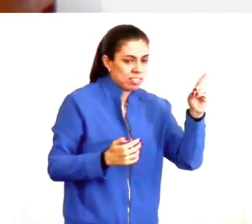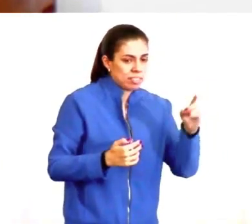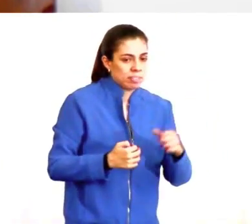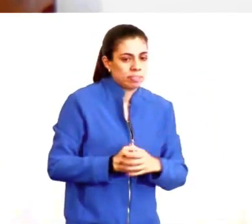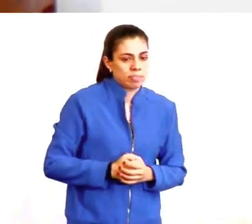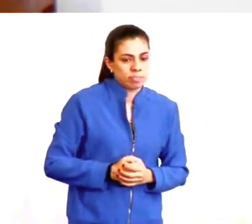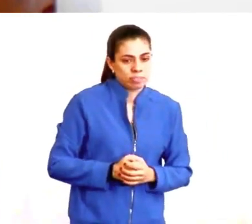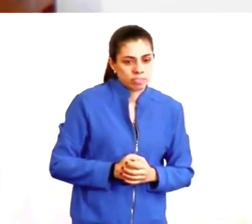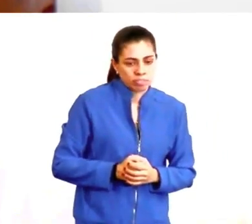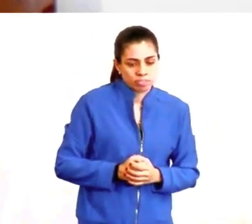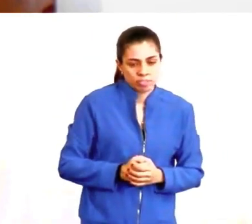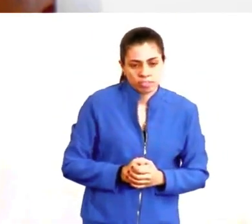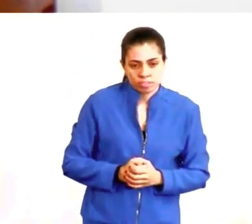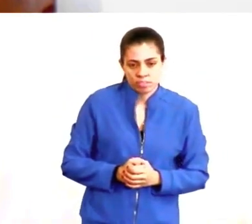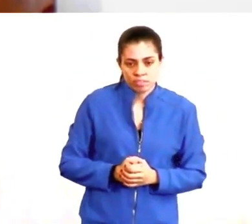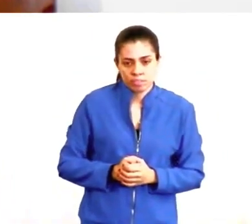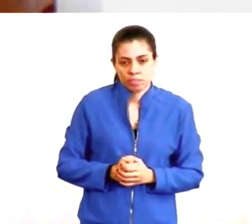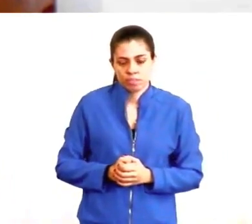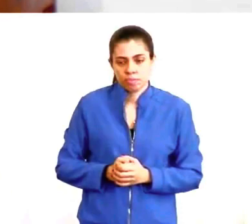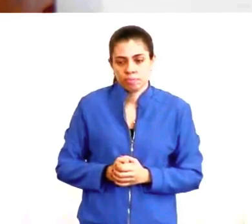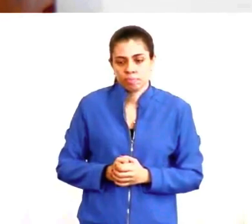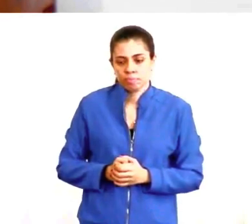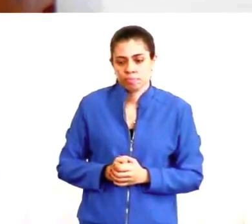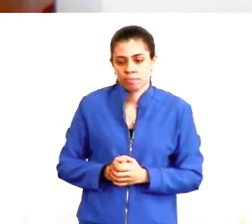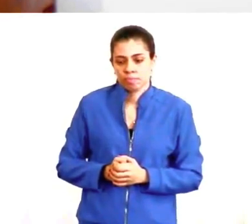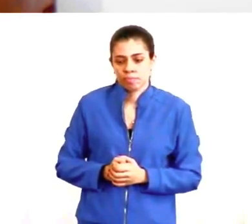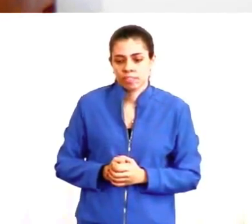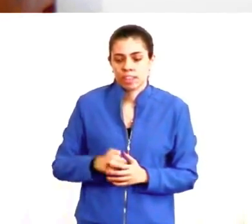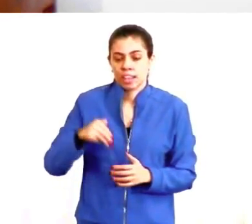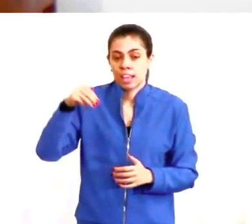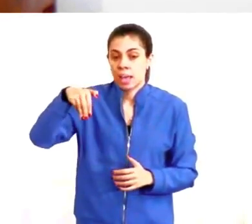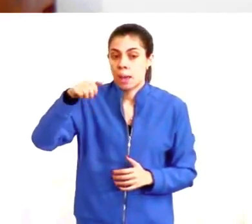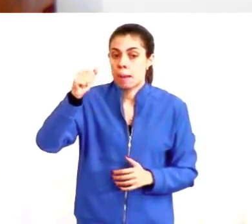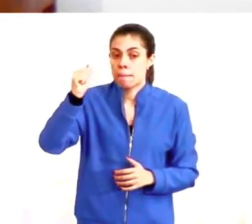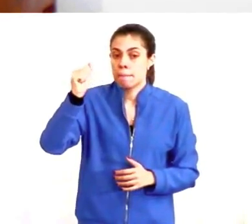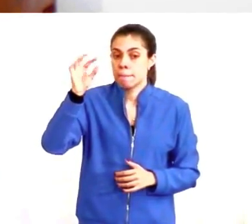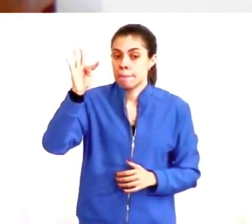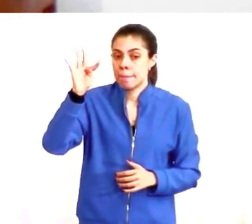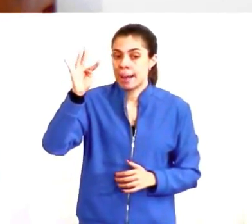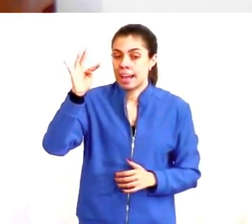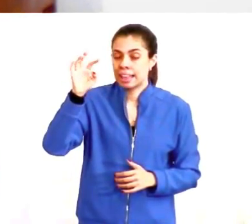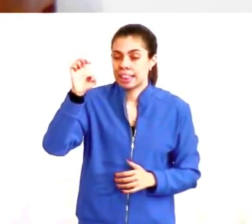Por isso, em Mateus está escrito, buscai ao Senhor.